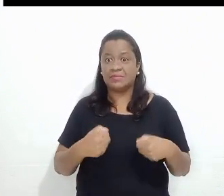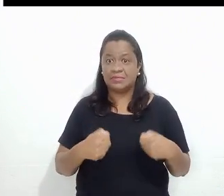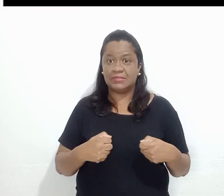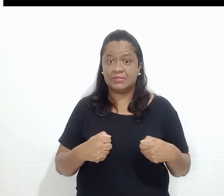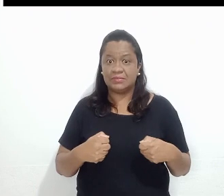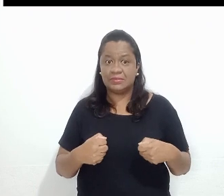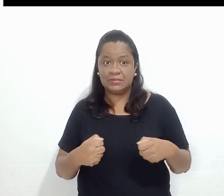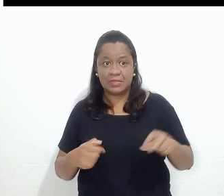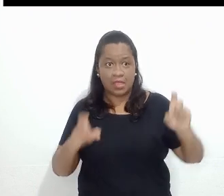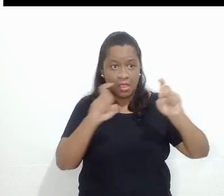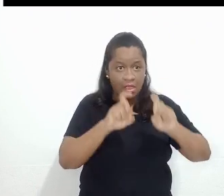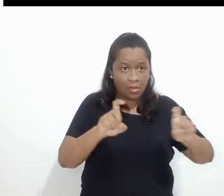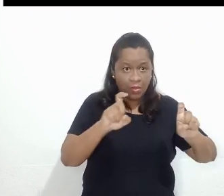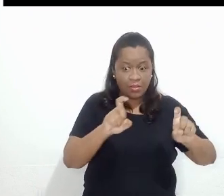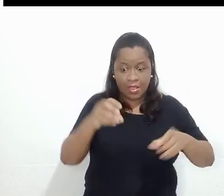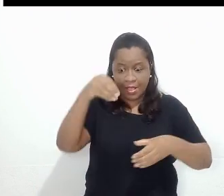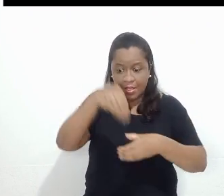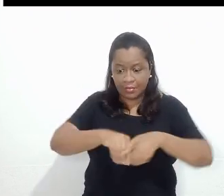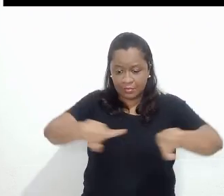mesmo.